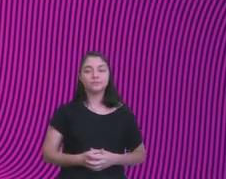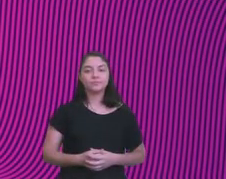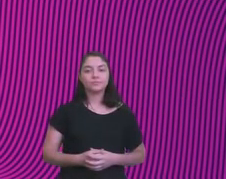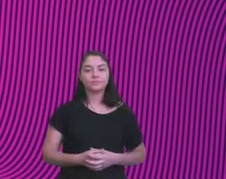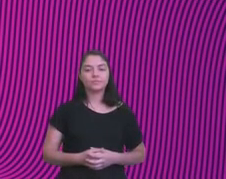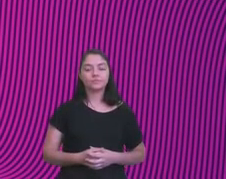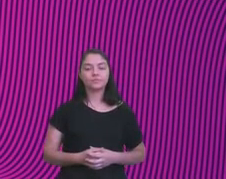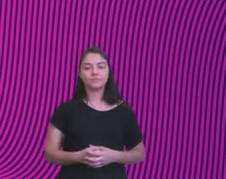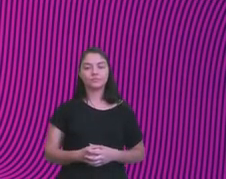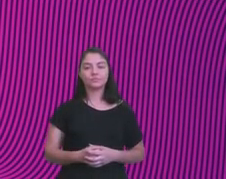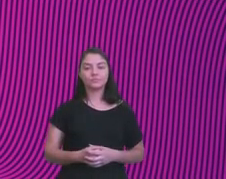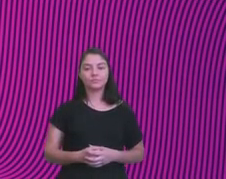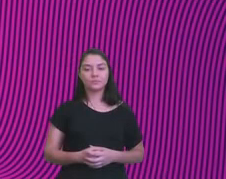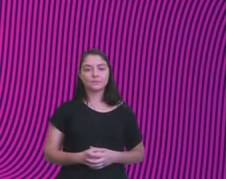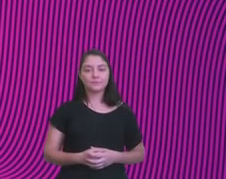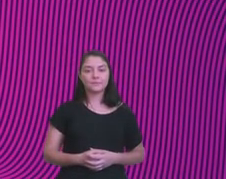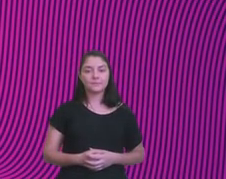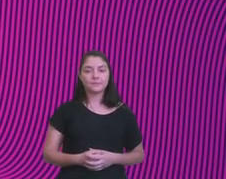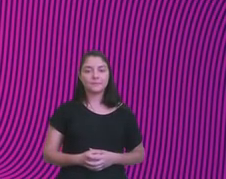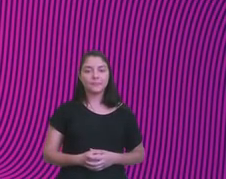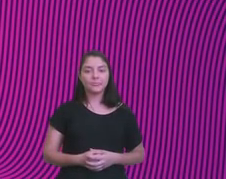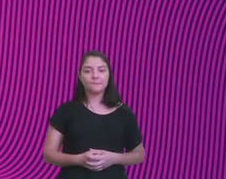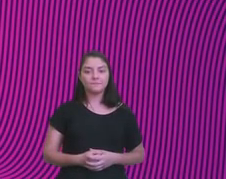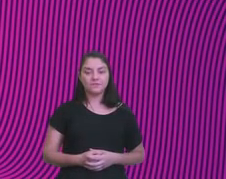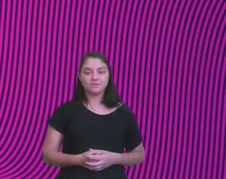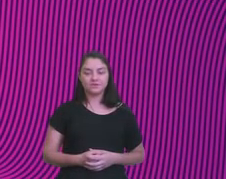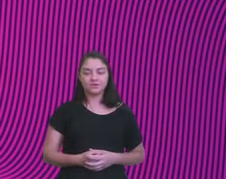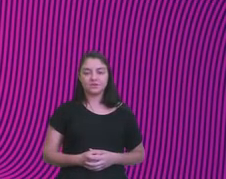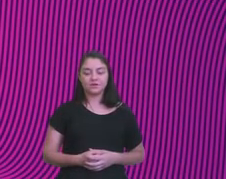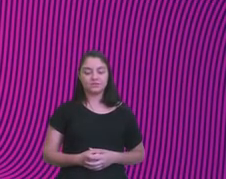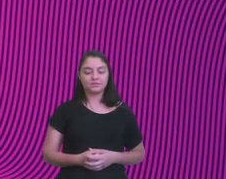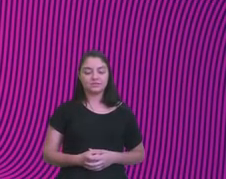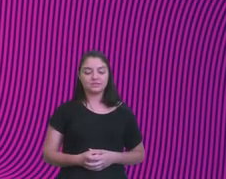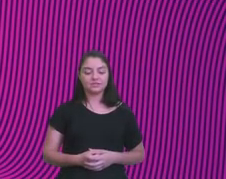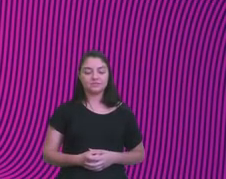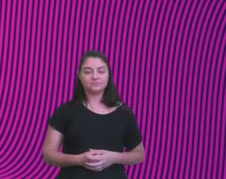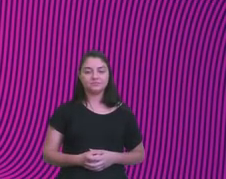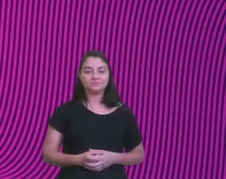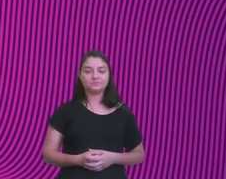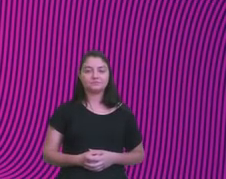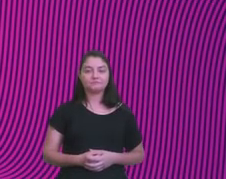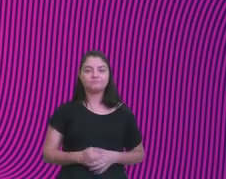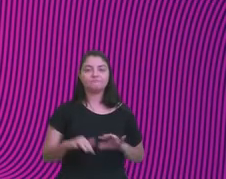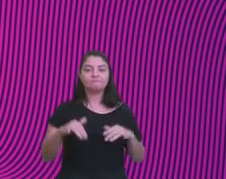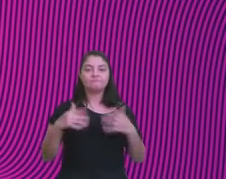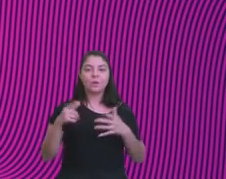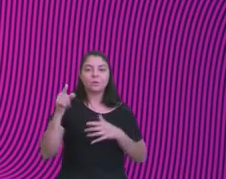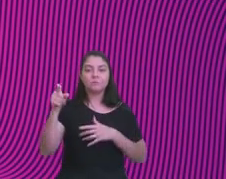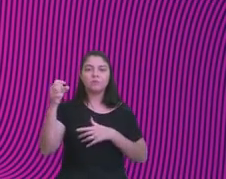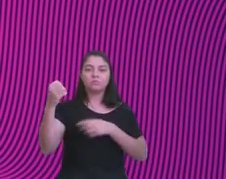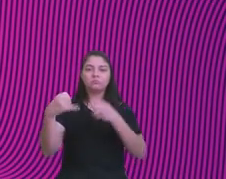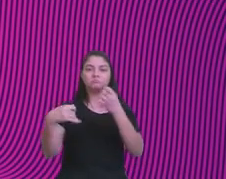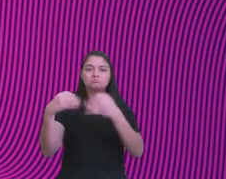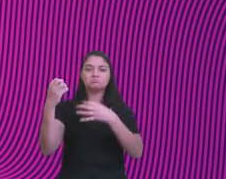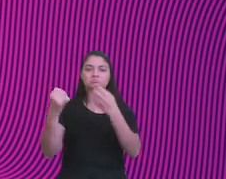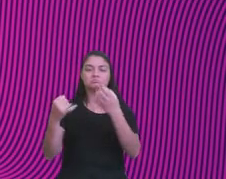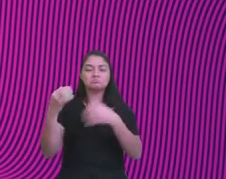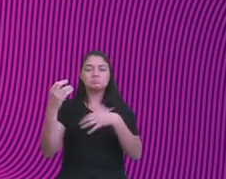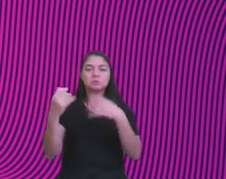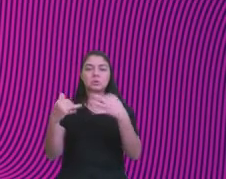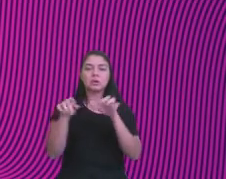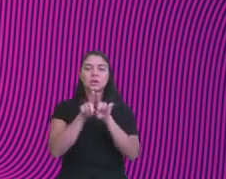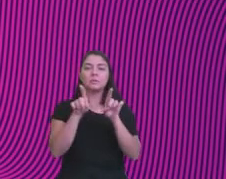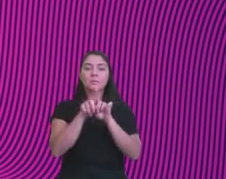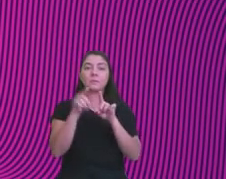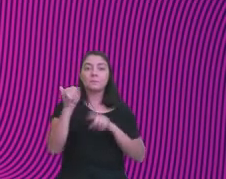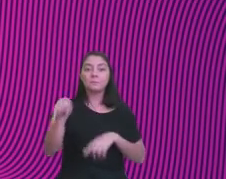Perfeito, Melani. Pegando um pouco o seu gancho, eu vou perguntar para o André aí o que